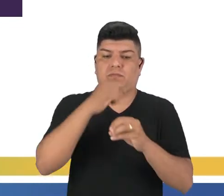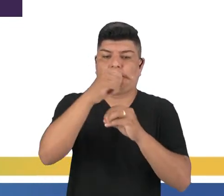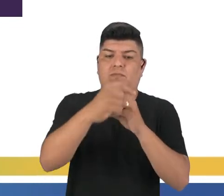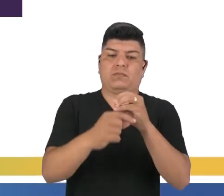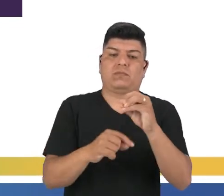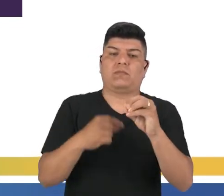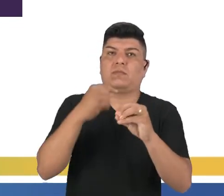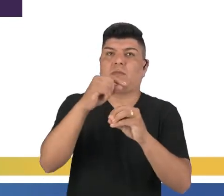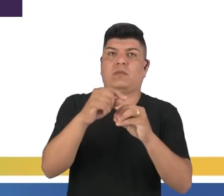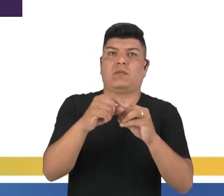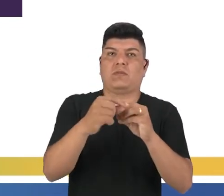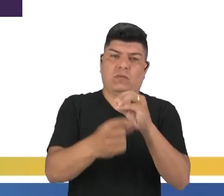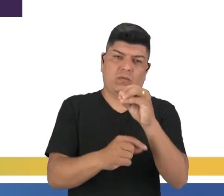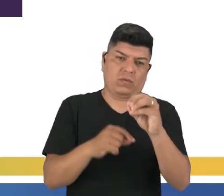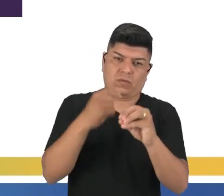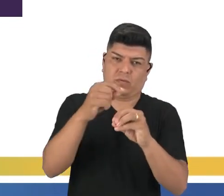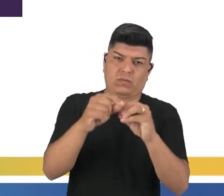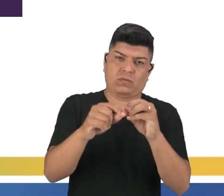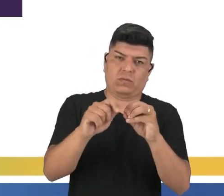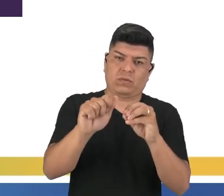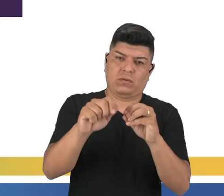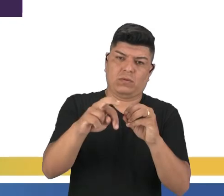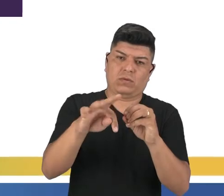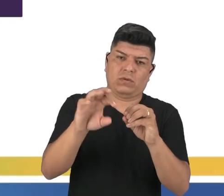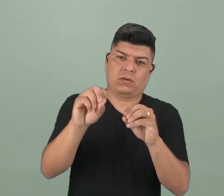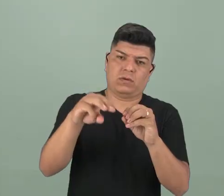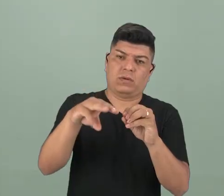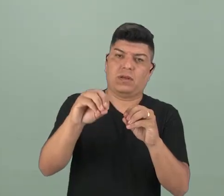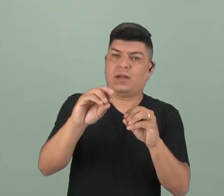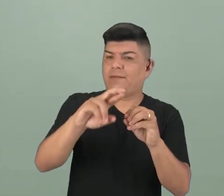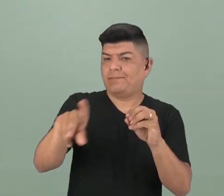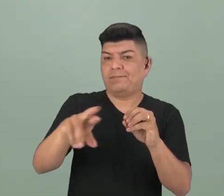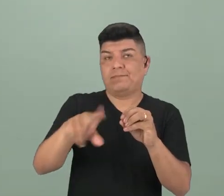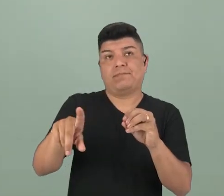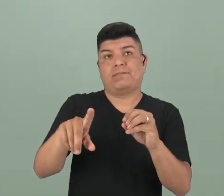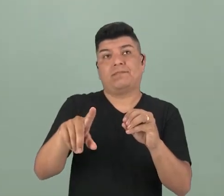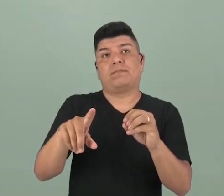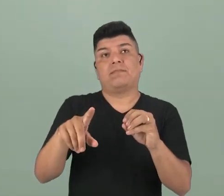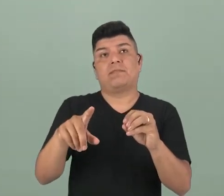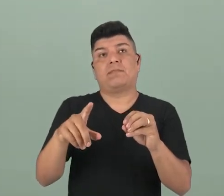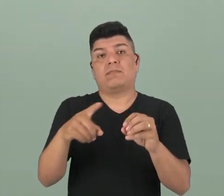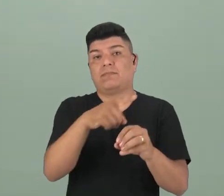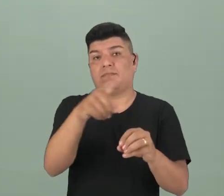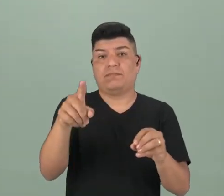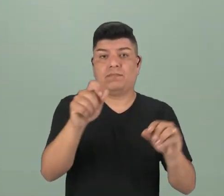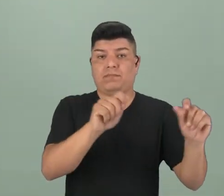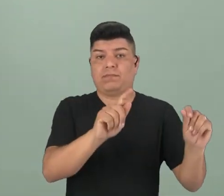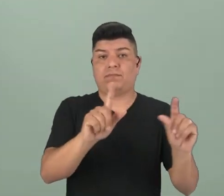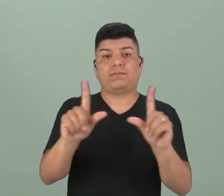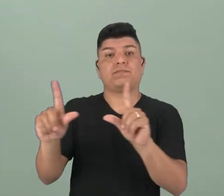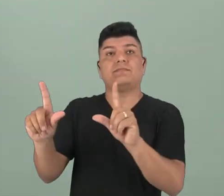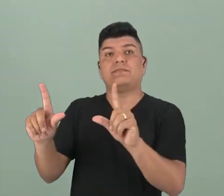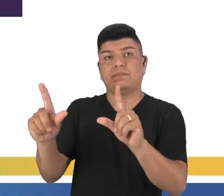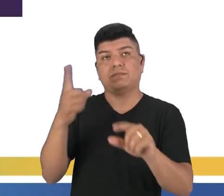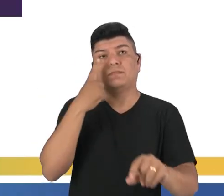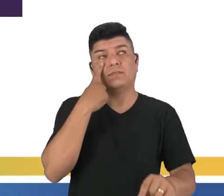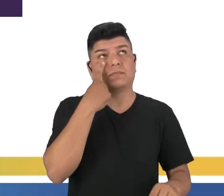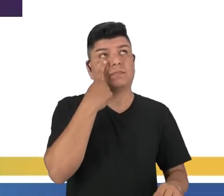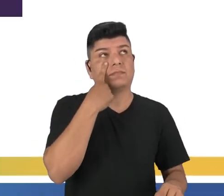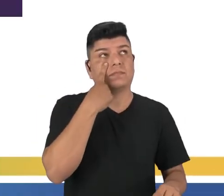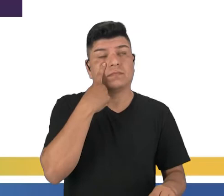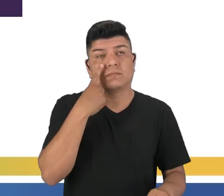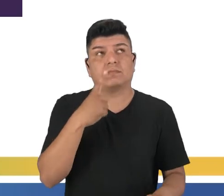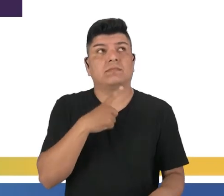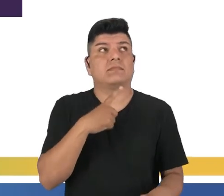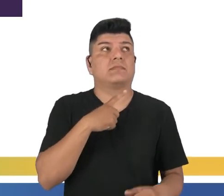é do núcleo do átomo, não é energia nuclear, mas é uma energia atômica. Você na tela aí, você vai ver